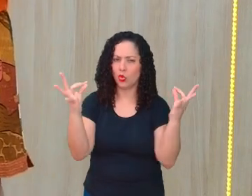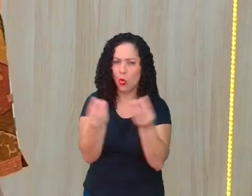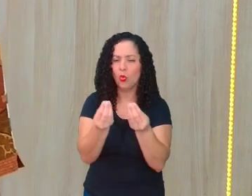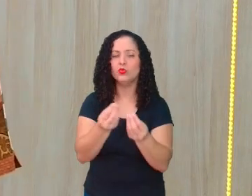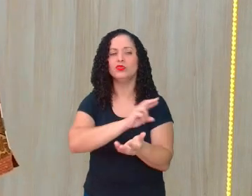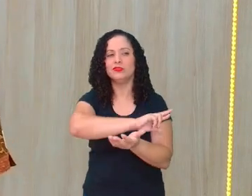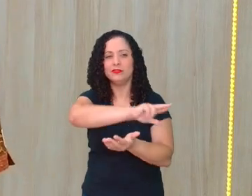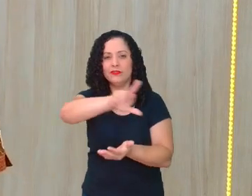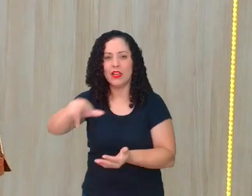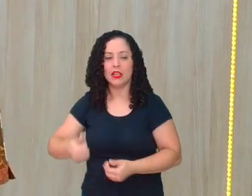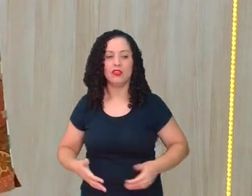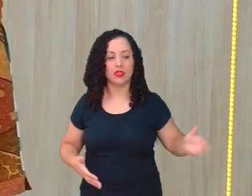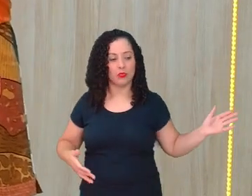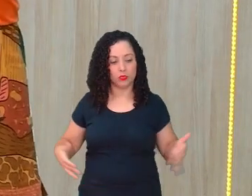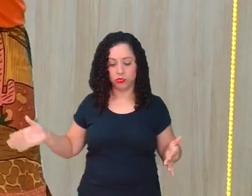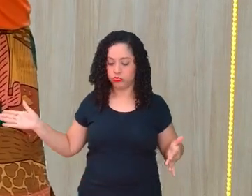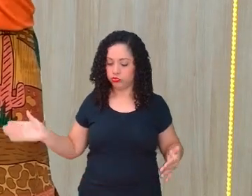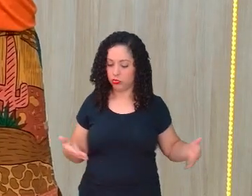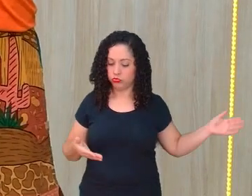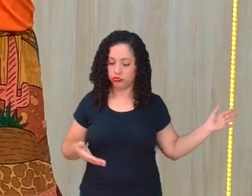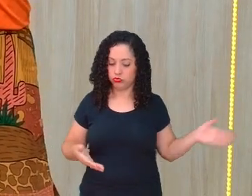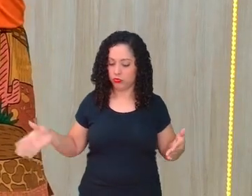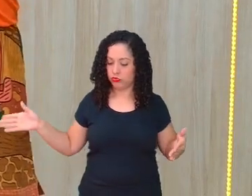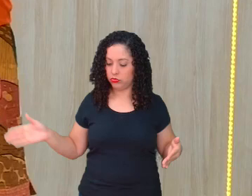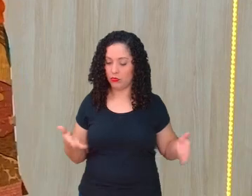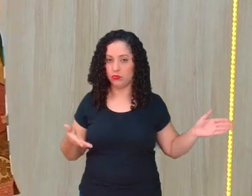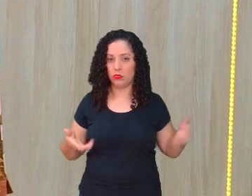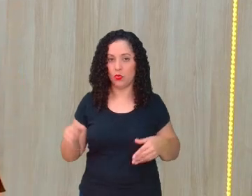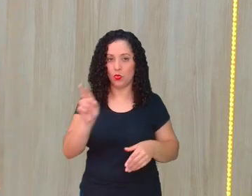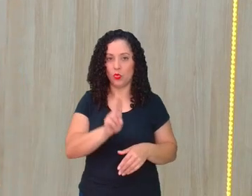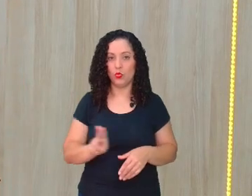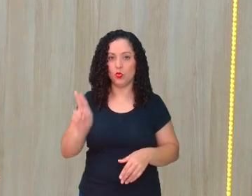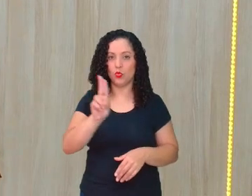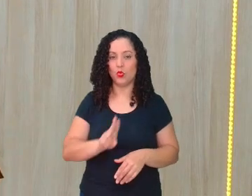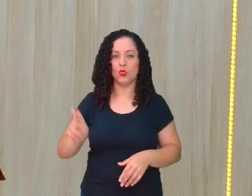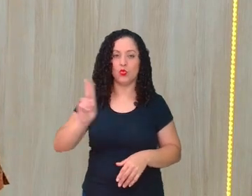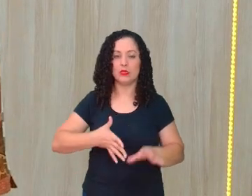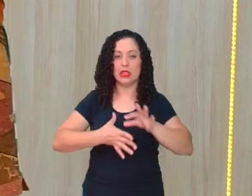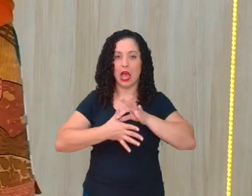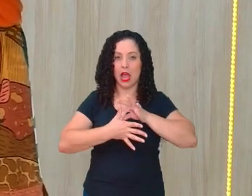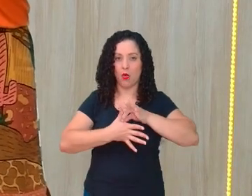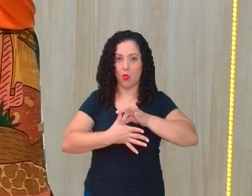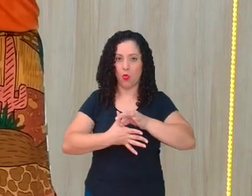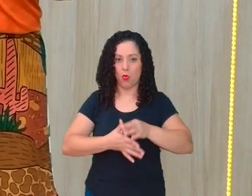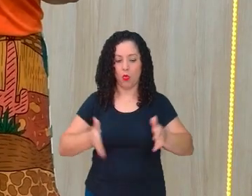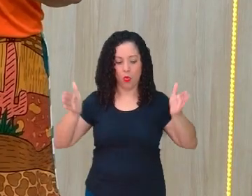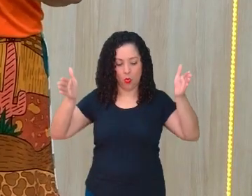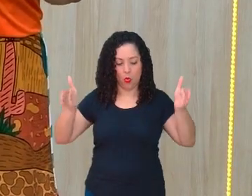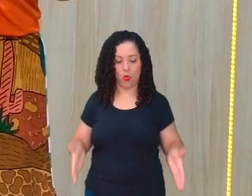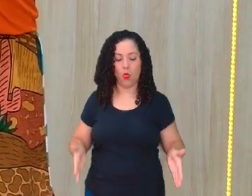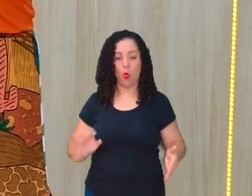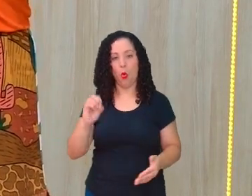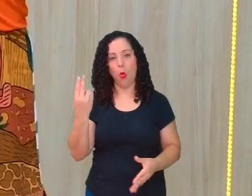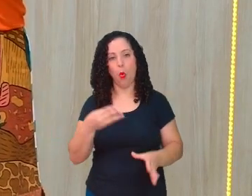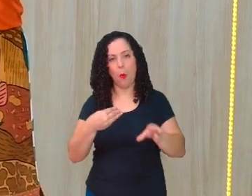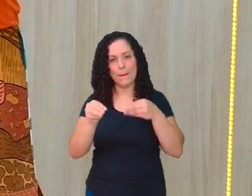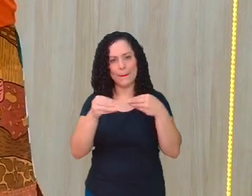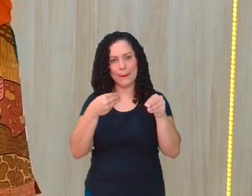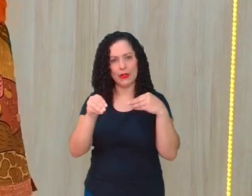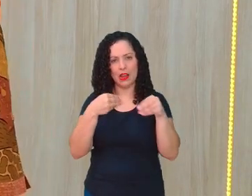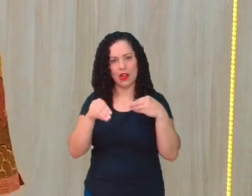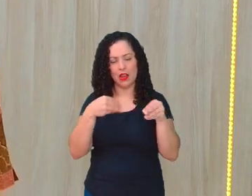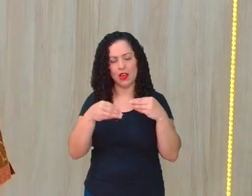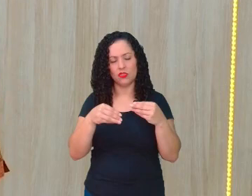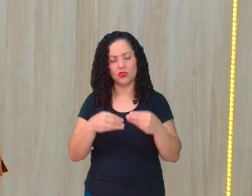tambores e caixas que vão utilizar uma membrana, que pode ser de couro ou pode ser de plástico, ou de nylon,